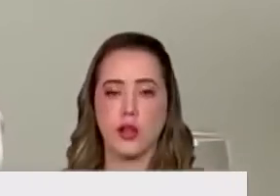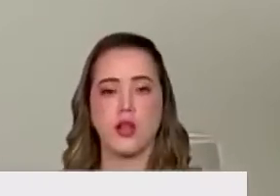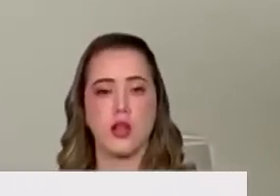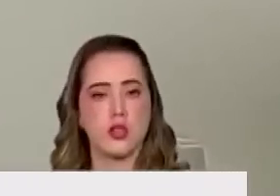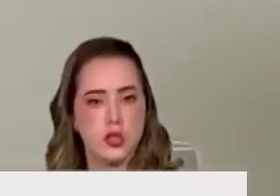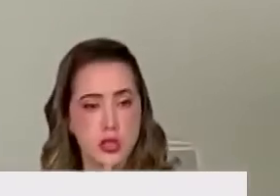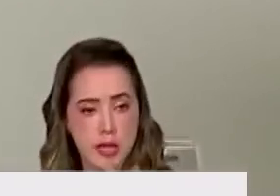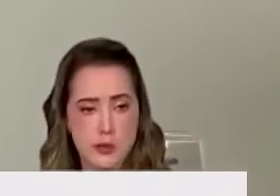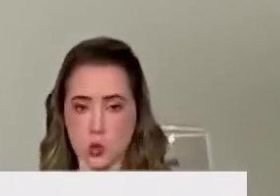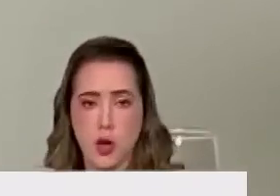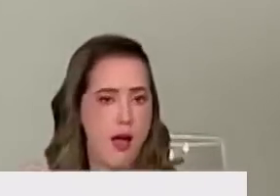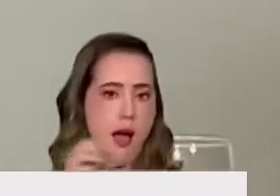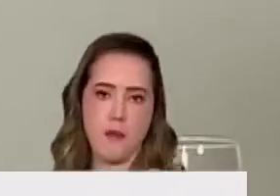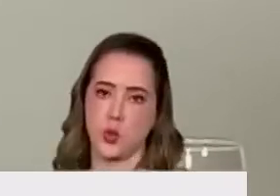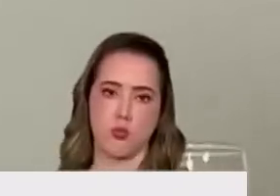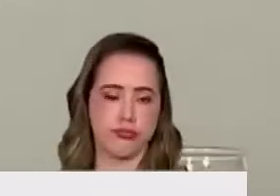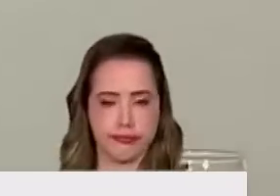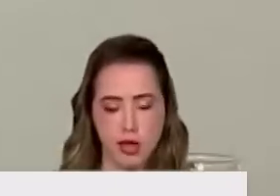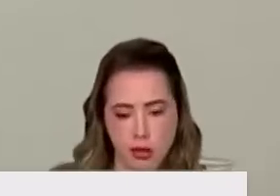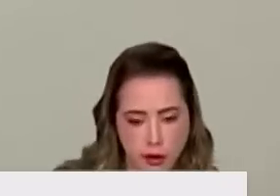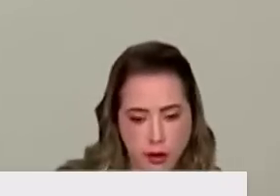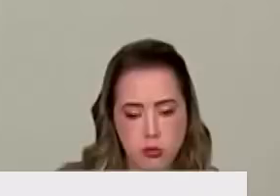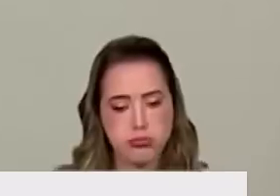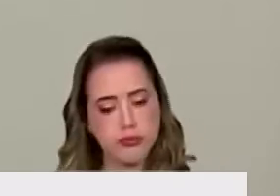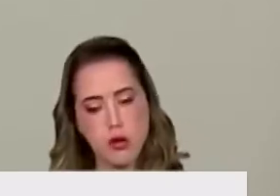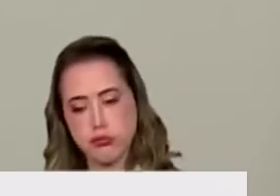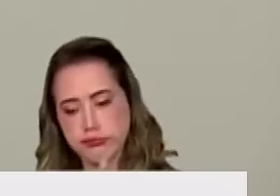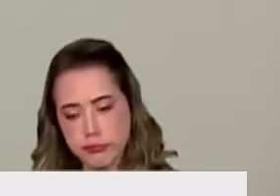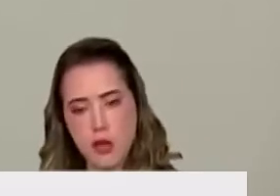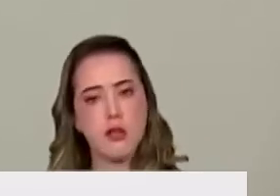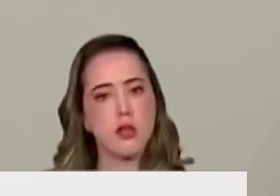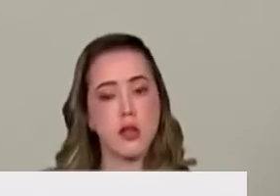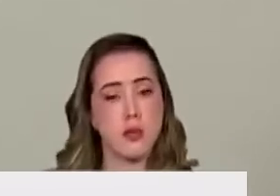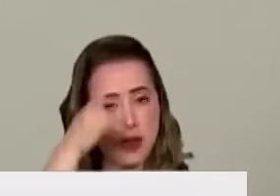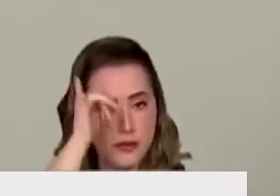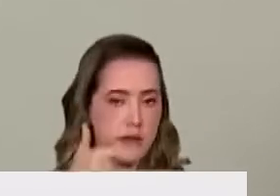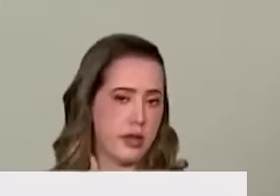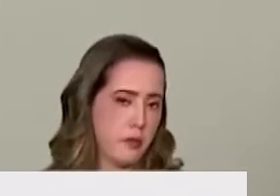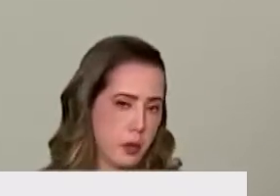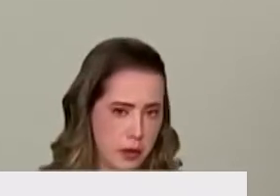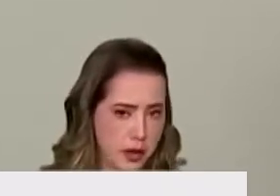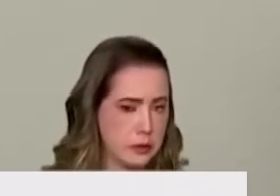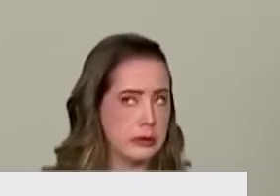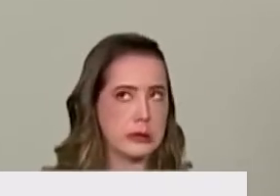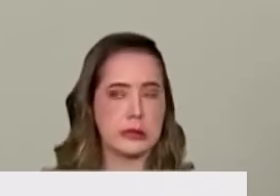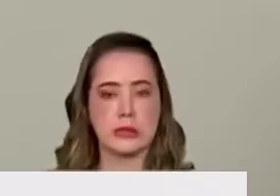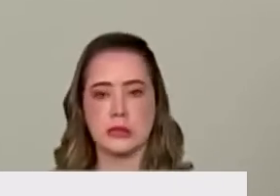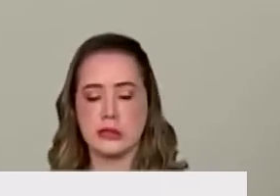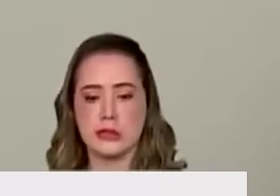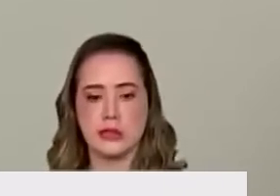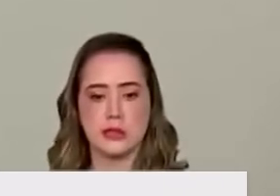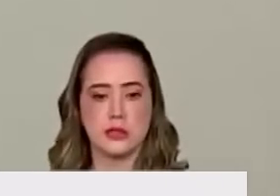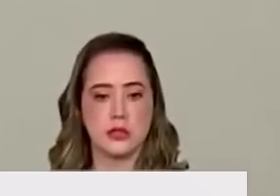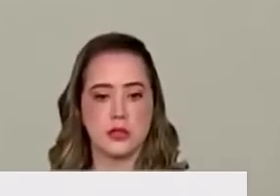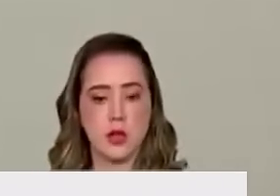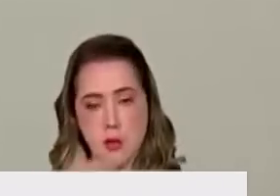da cama o mais rápido possível. Isso porque evitam-se complicações com essa conduta. Então,